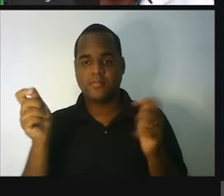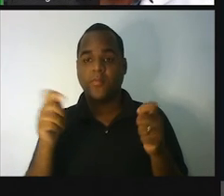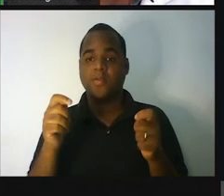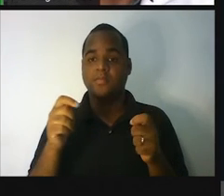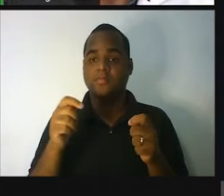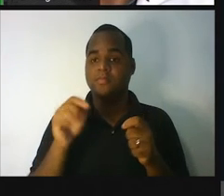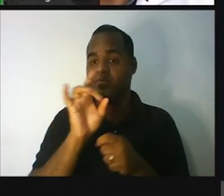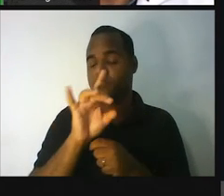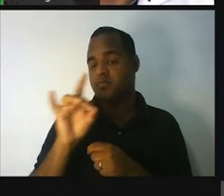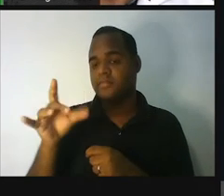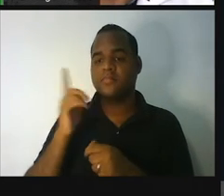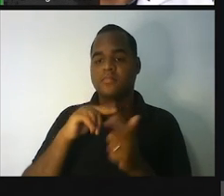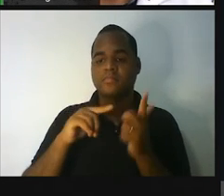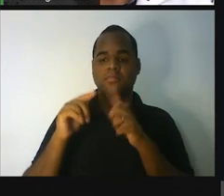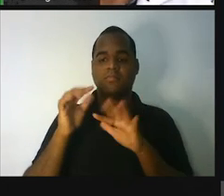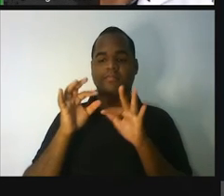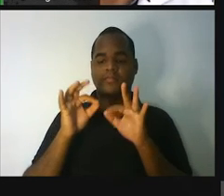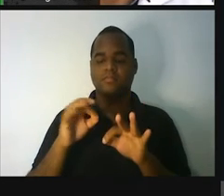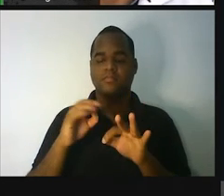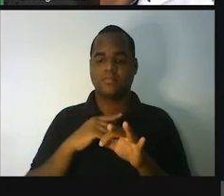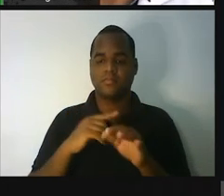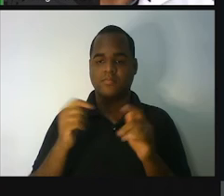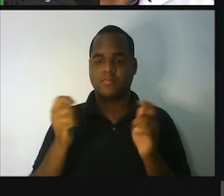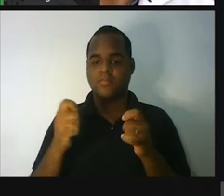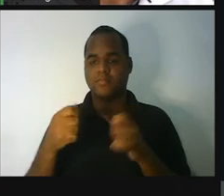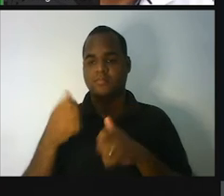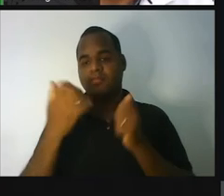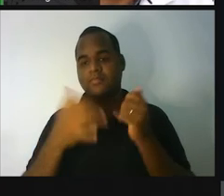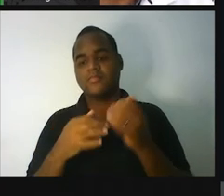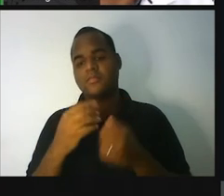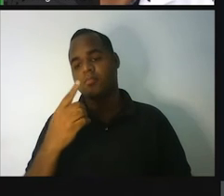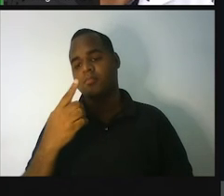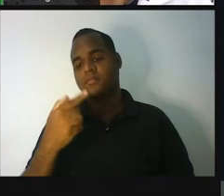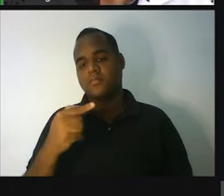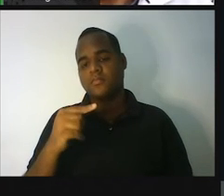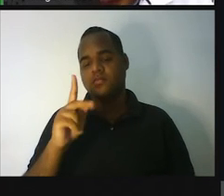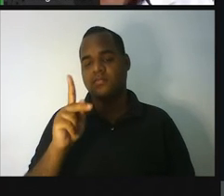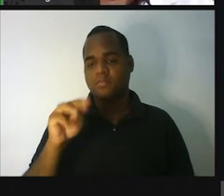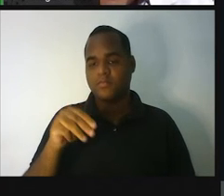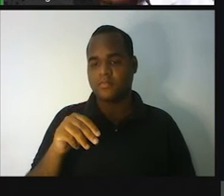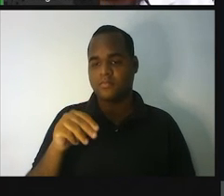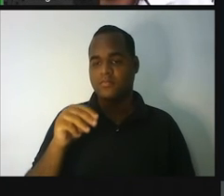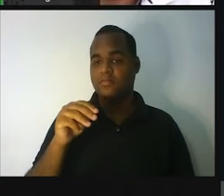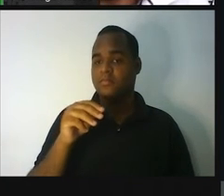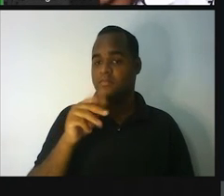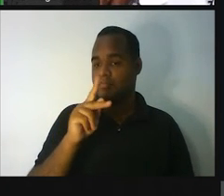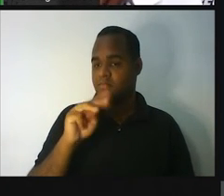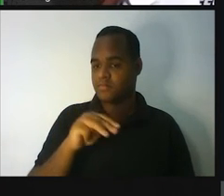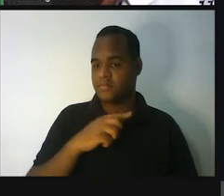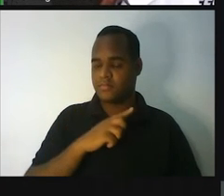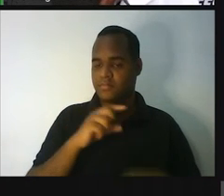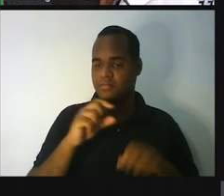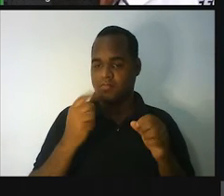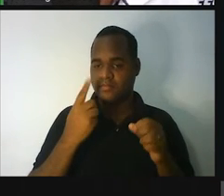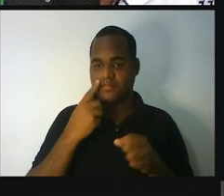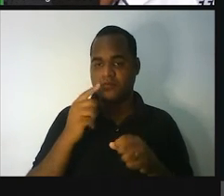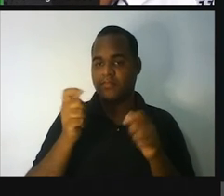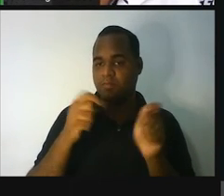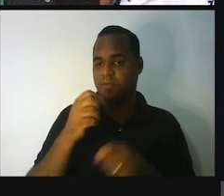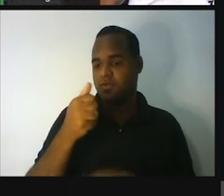mil então a gente pode pegar esses 17 km e multiplicar direto por mil